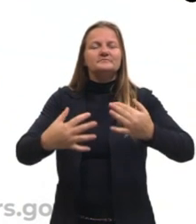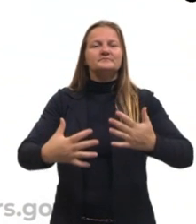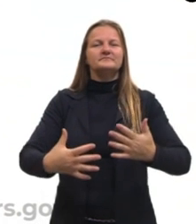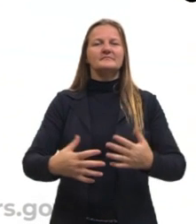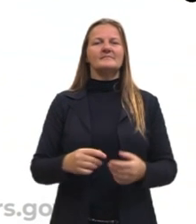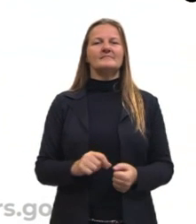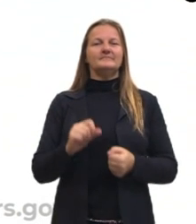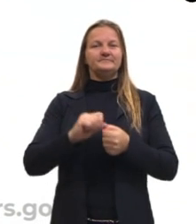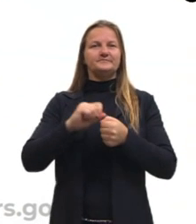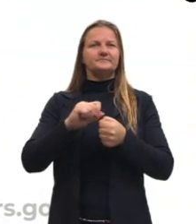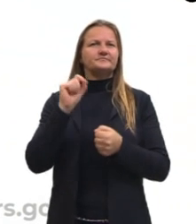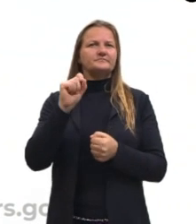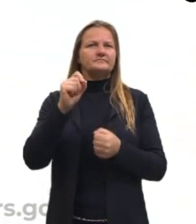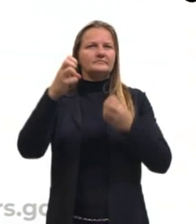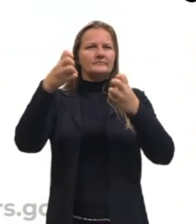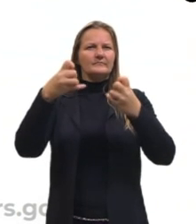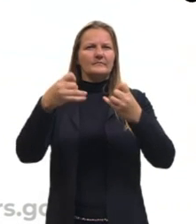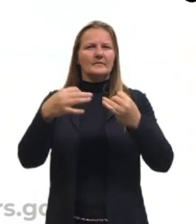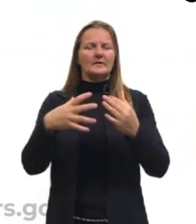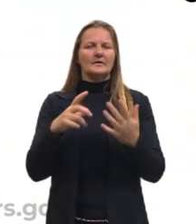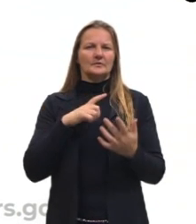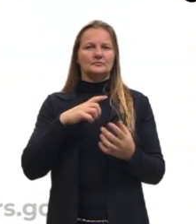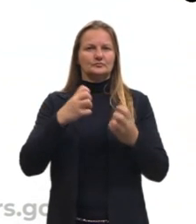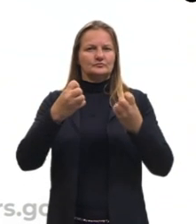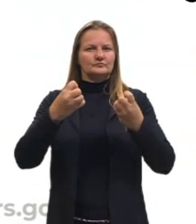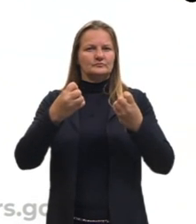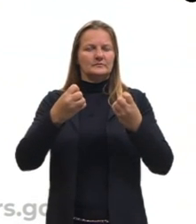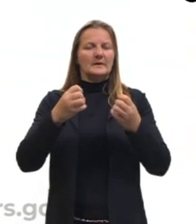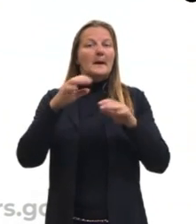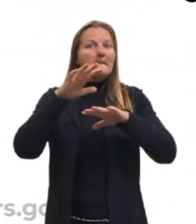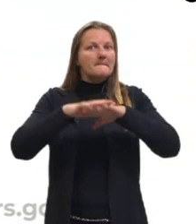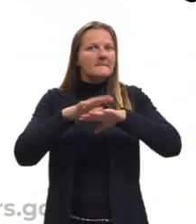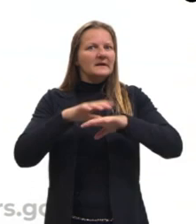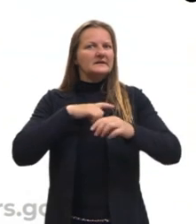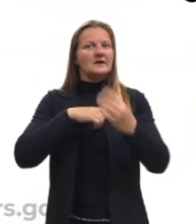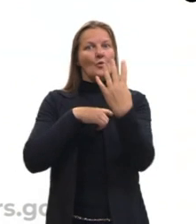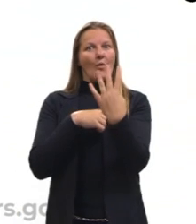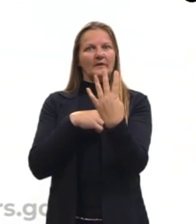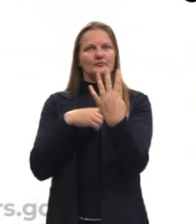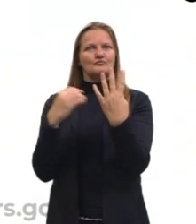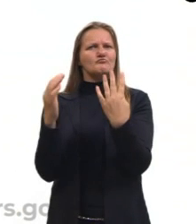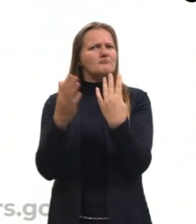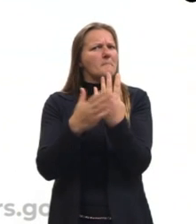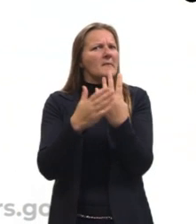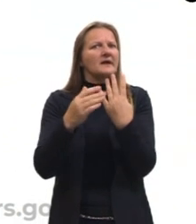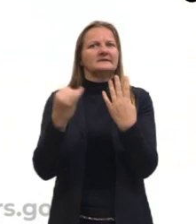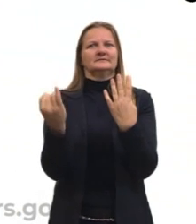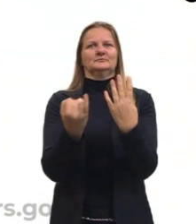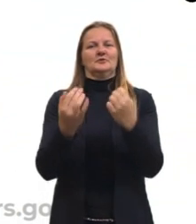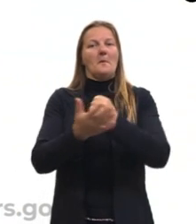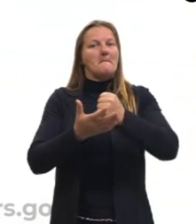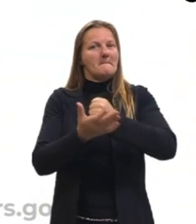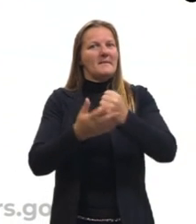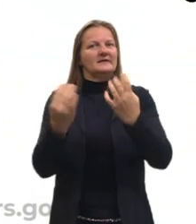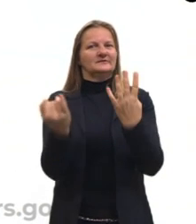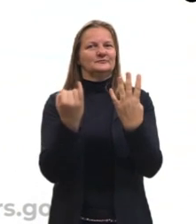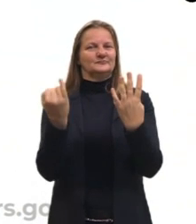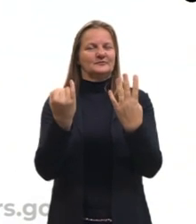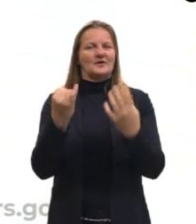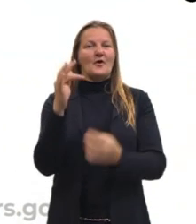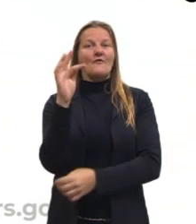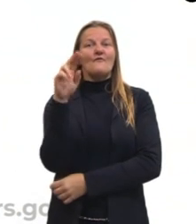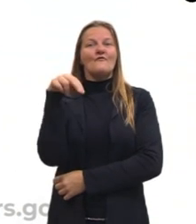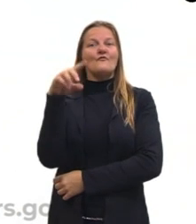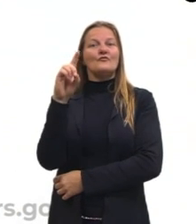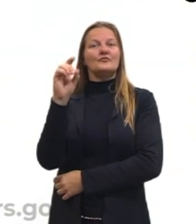as operações fundamentais da matemática na matemática existem quatro operações básicas que são chamadas então de